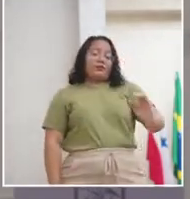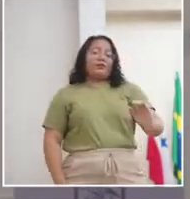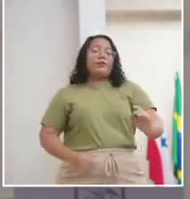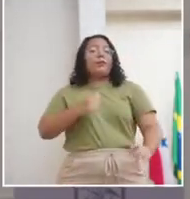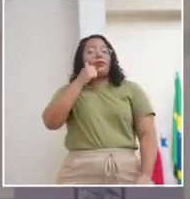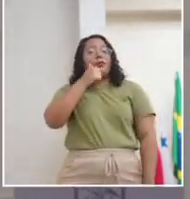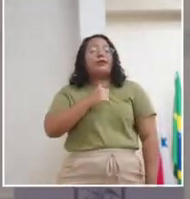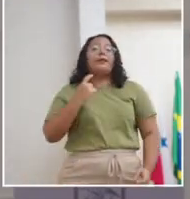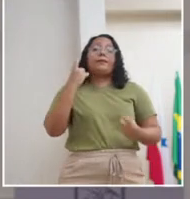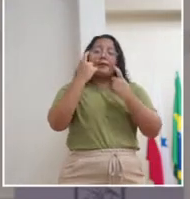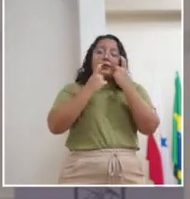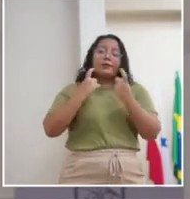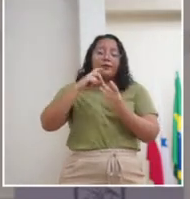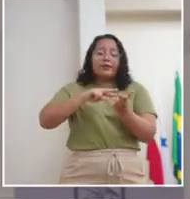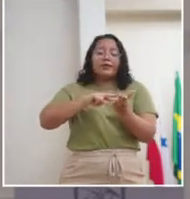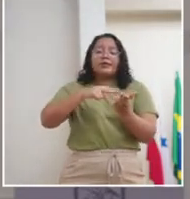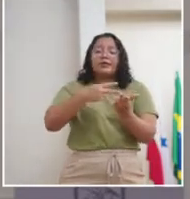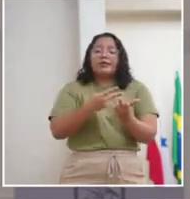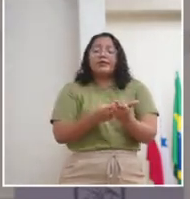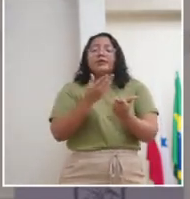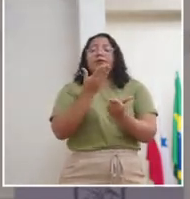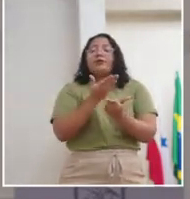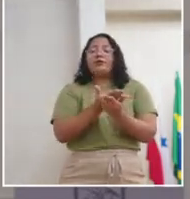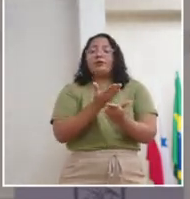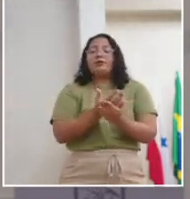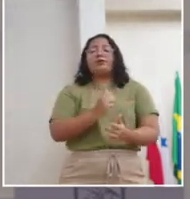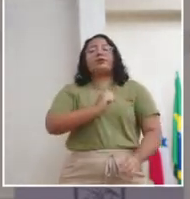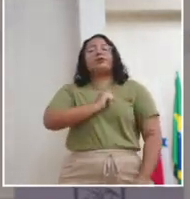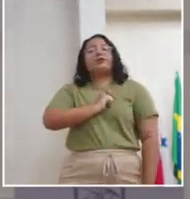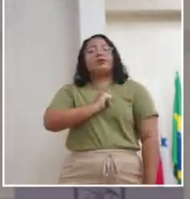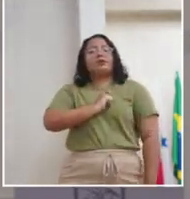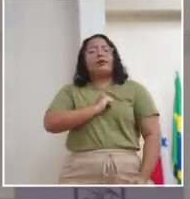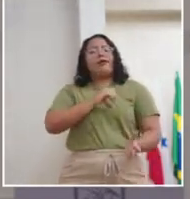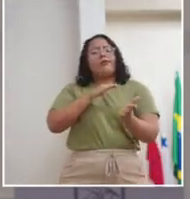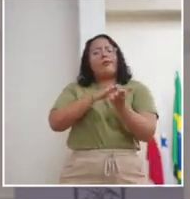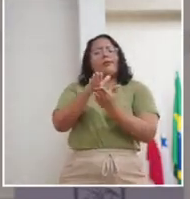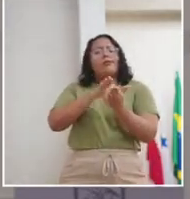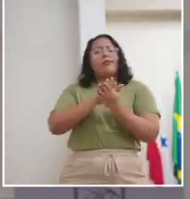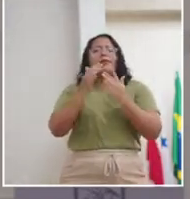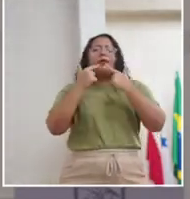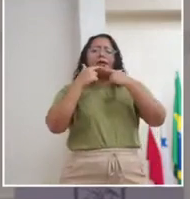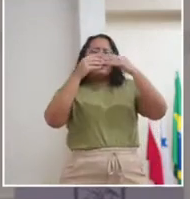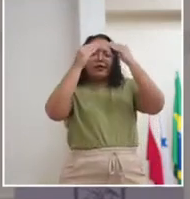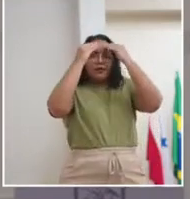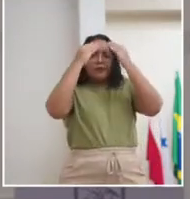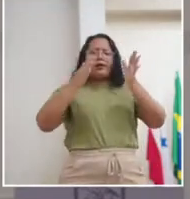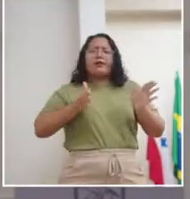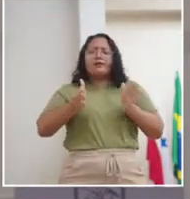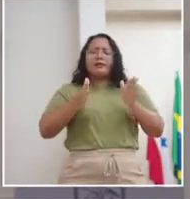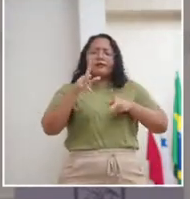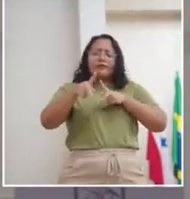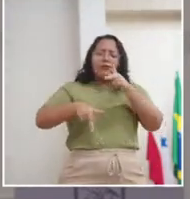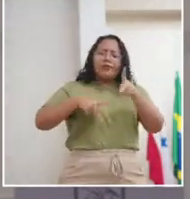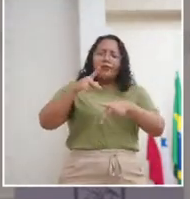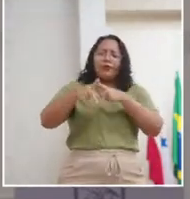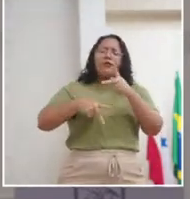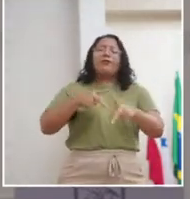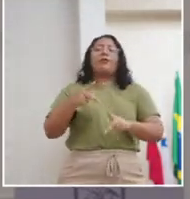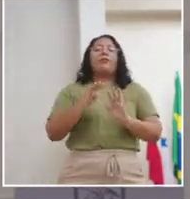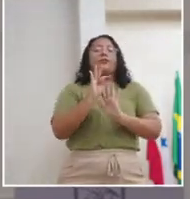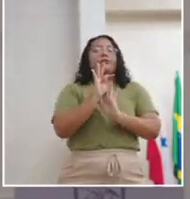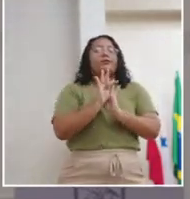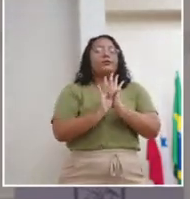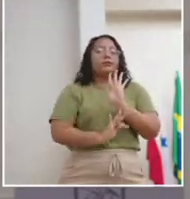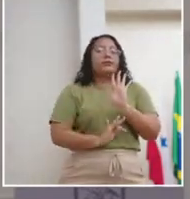Berta preocupou-se em traduzir seus estudos antropológicos para publicações em linguagens acessíveis às massas, como seus textos